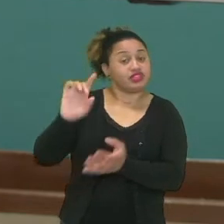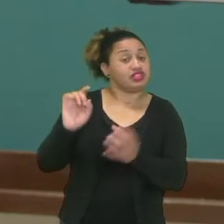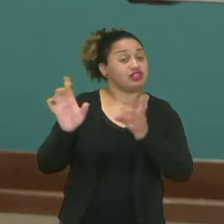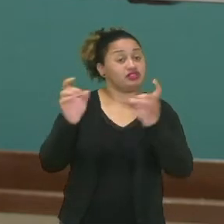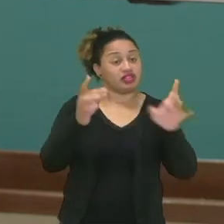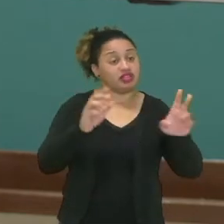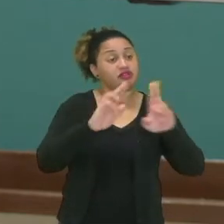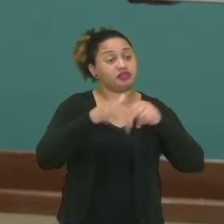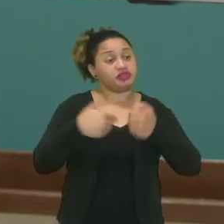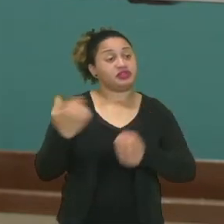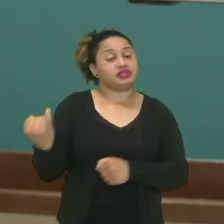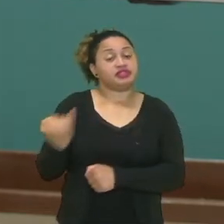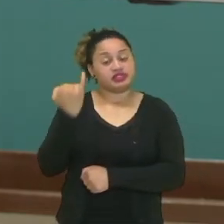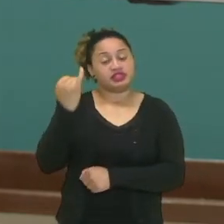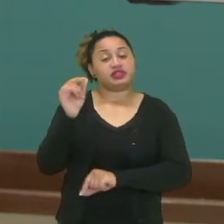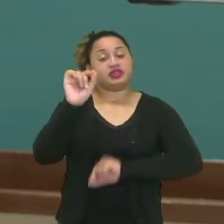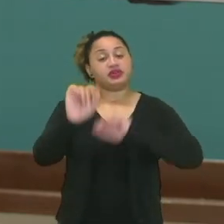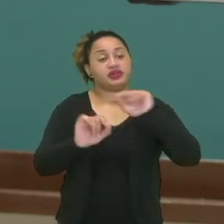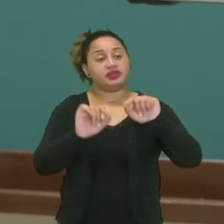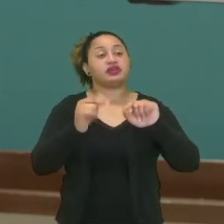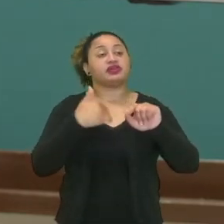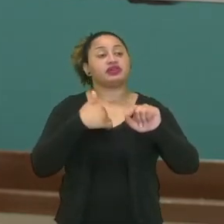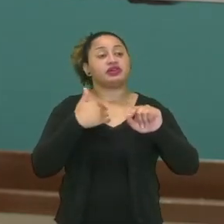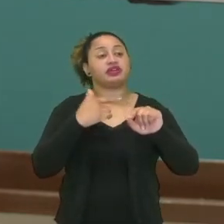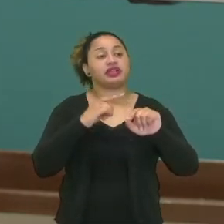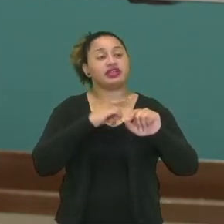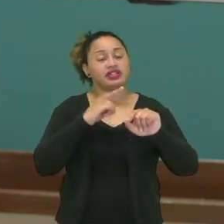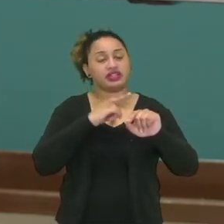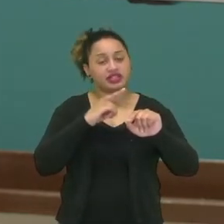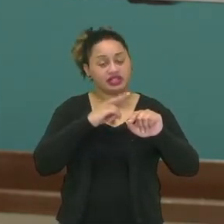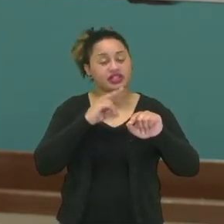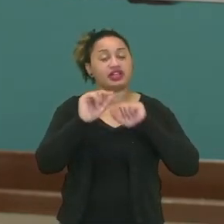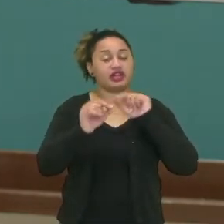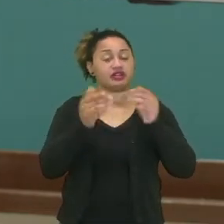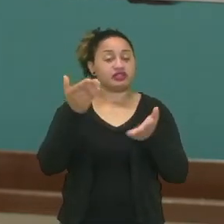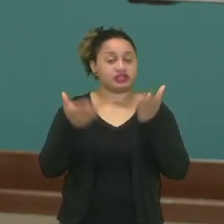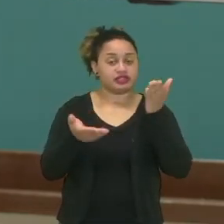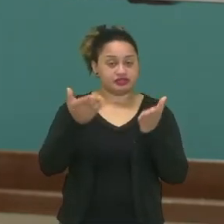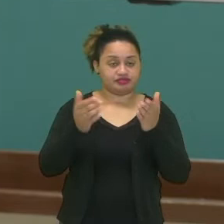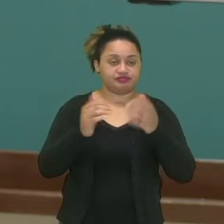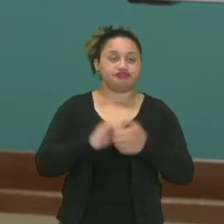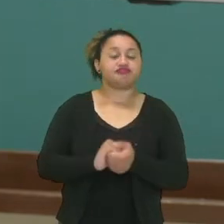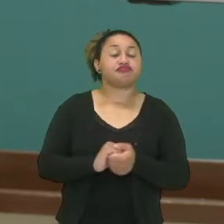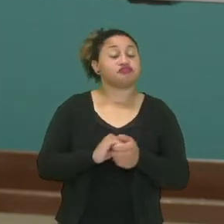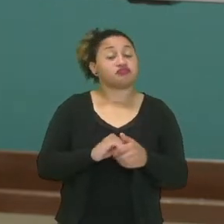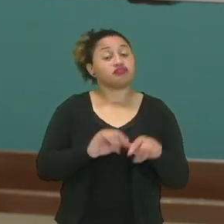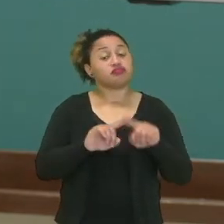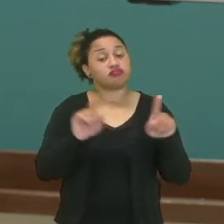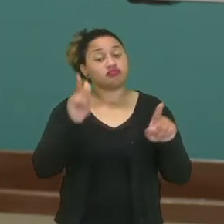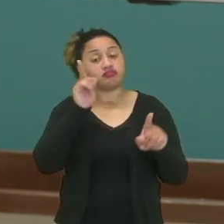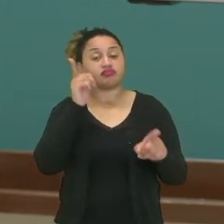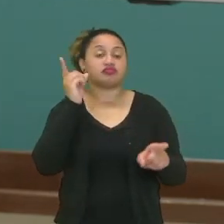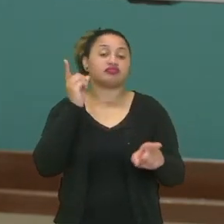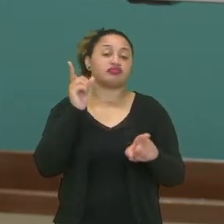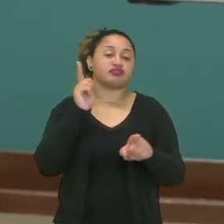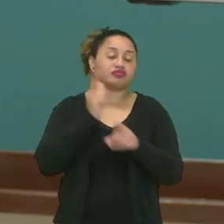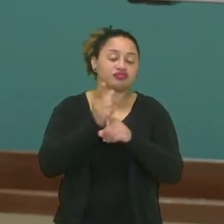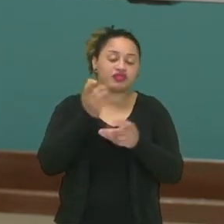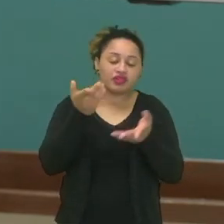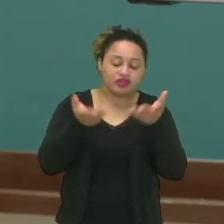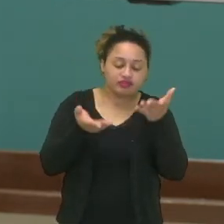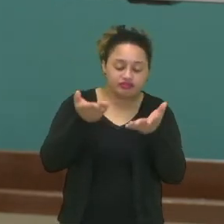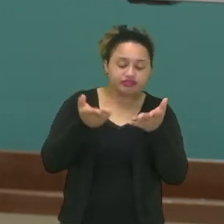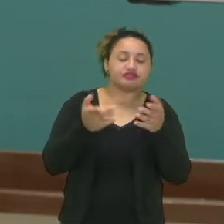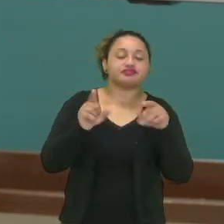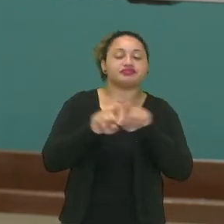ser necessário exatamente o que a gente chama de um ponto de equilíbrio. Mas para a gente achar esse ponto de equilíbrio, nós vamos ter que